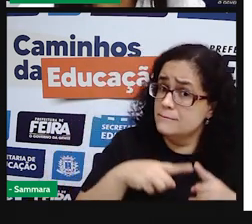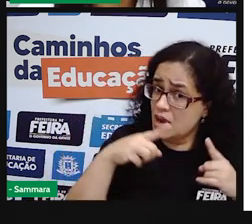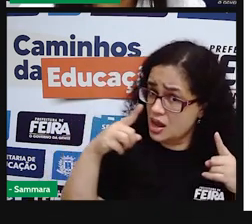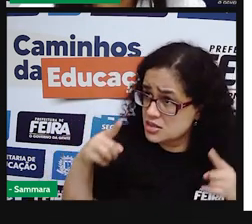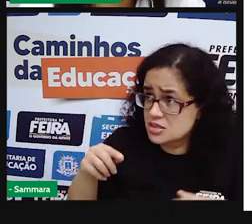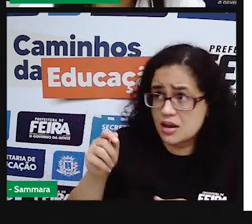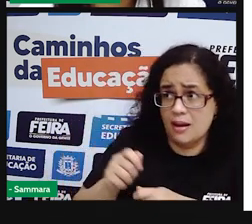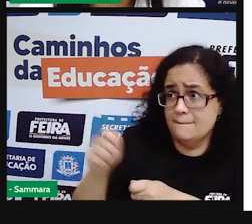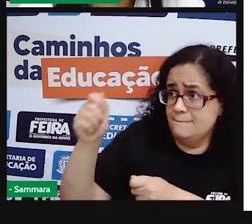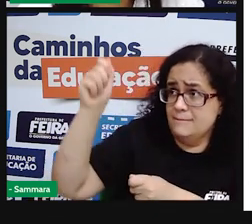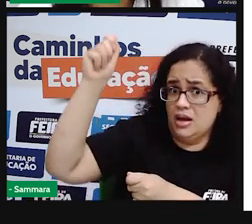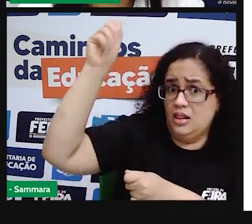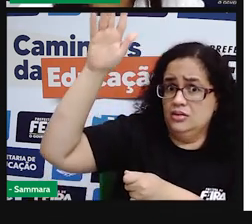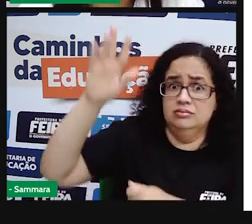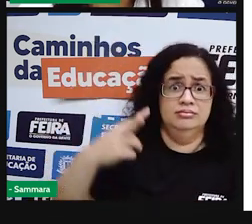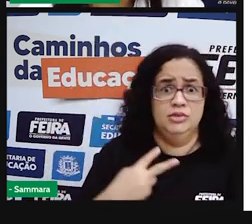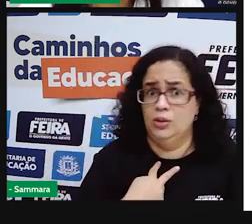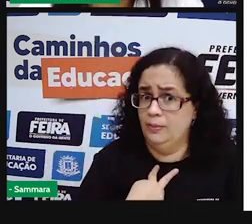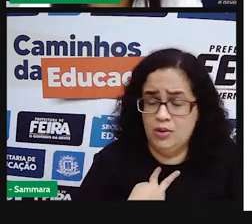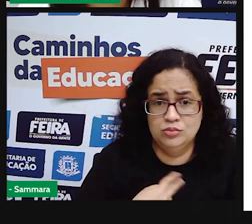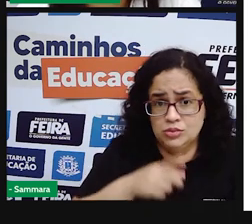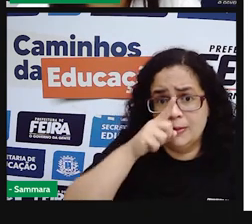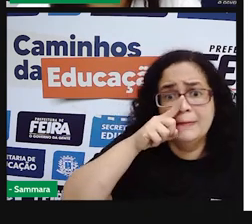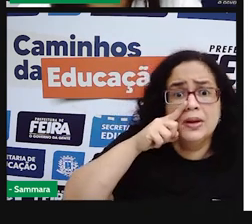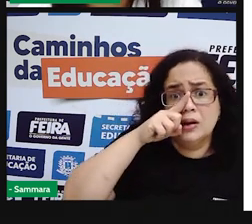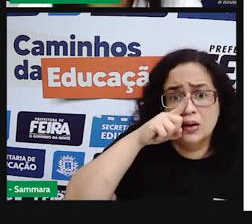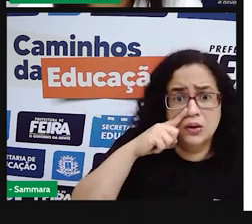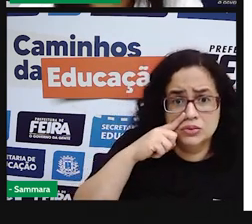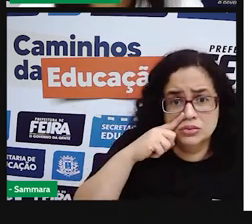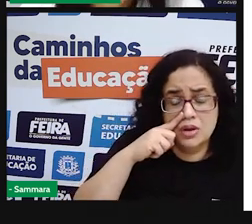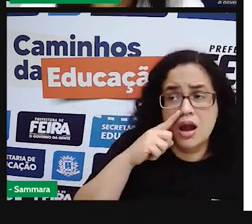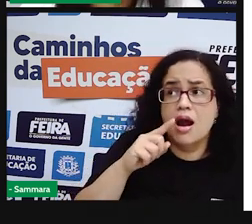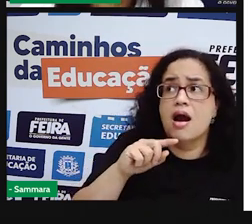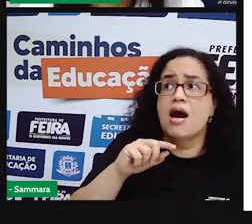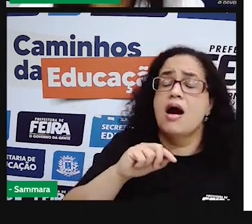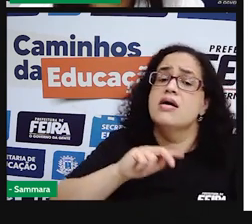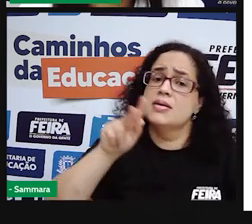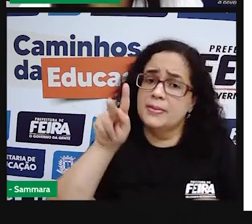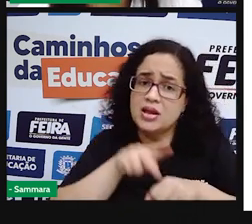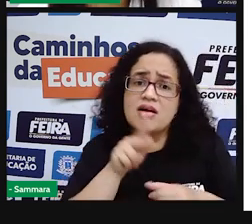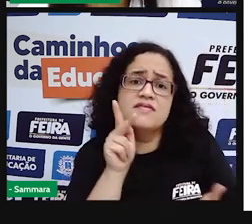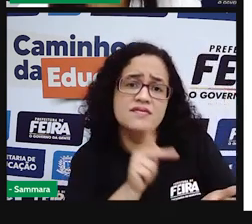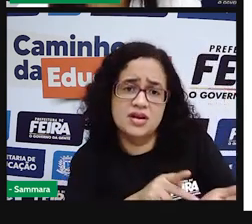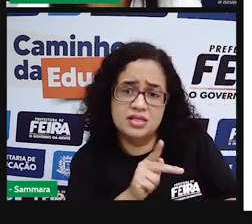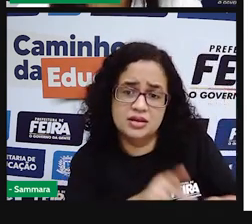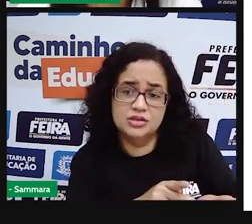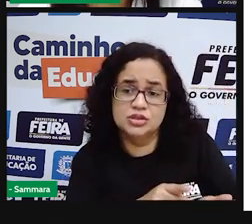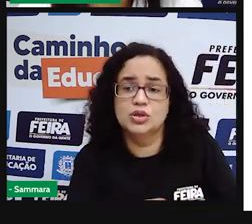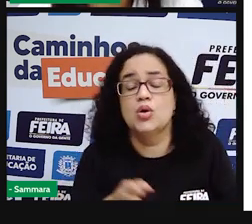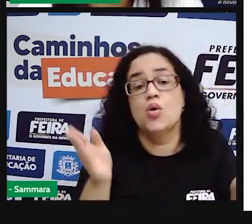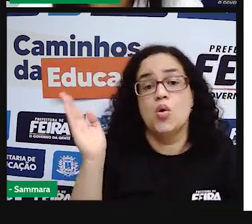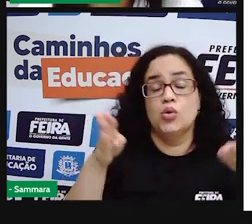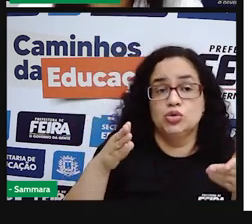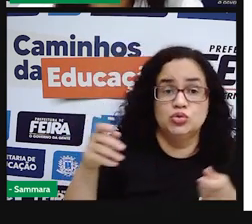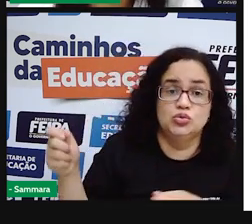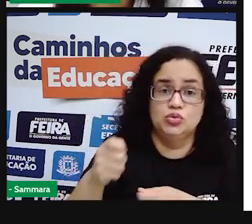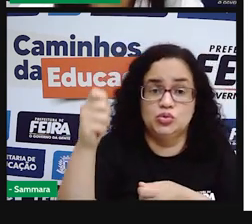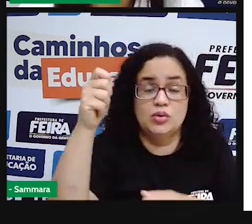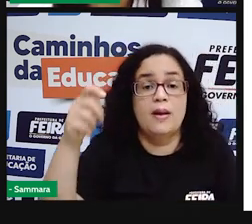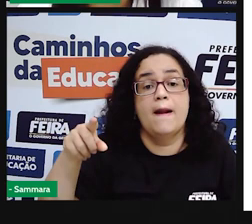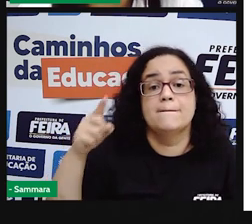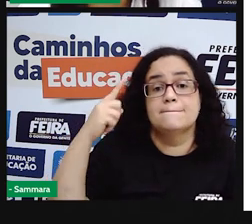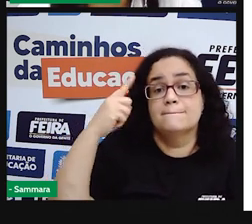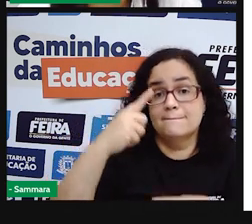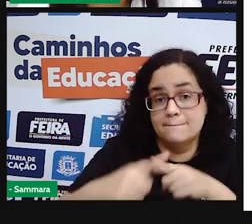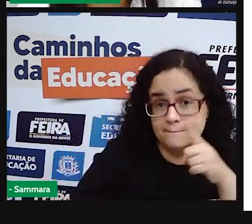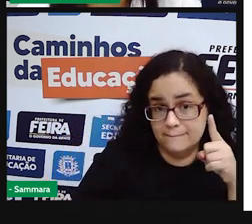é muito perigoso. E aí São Pedro diz, é verdade, hoje em dia os balões são proibidos e